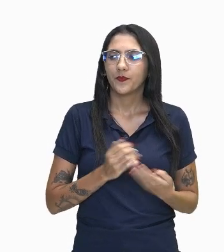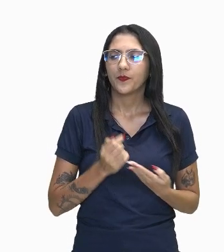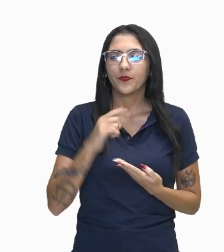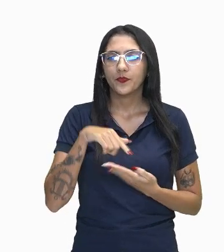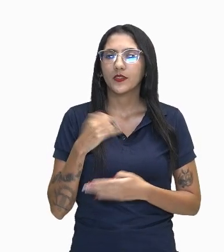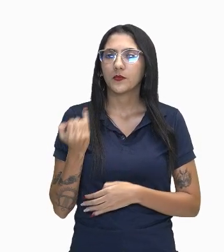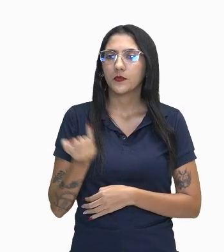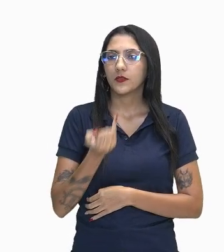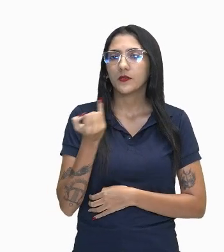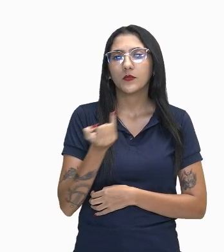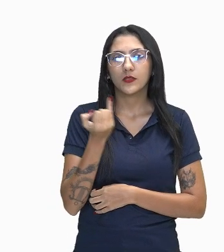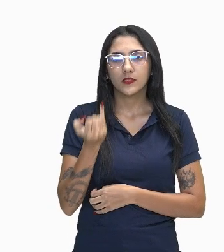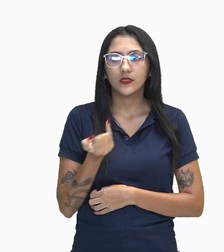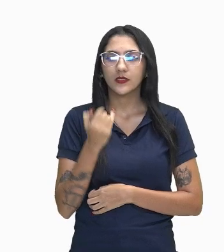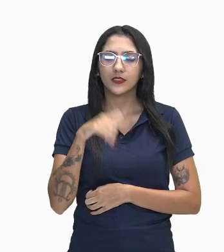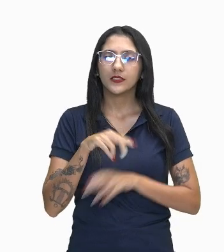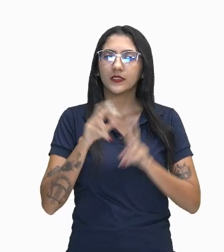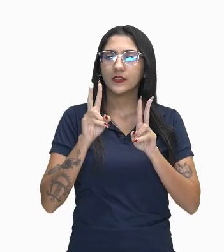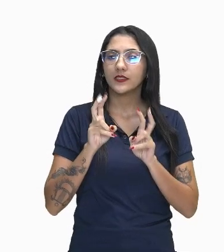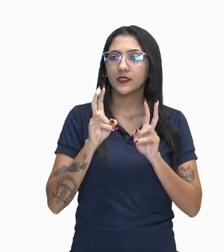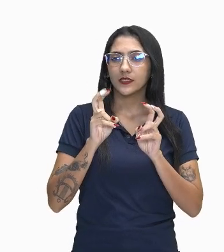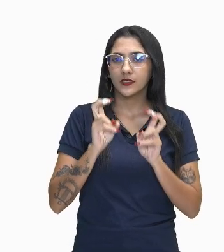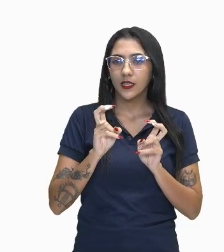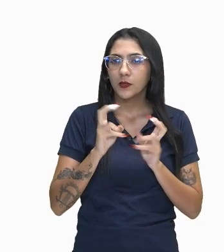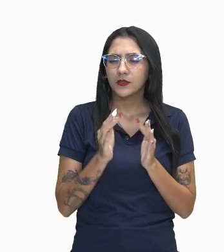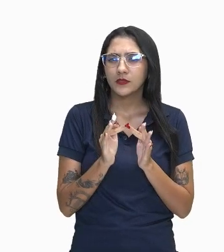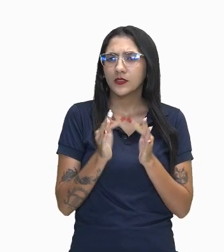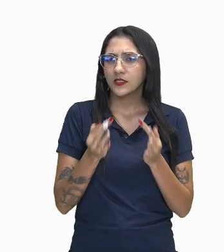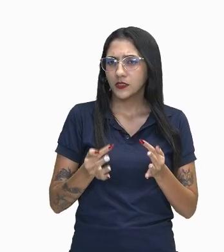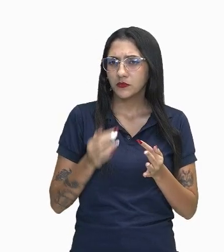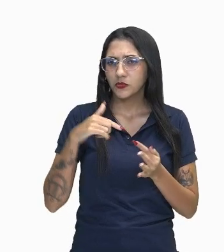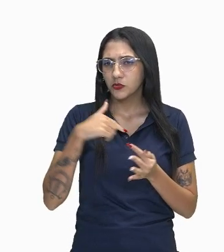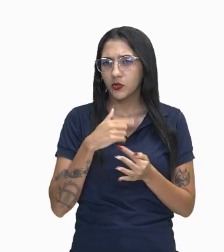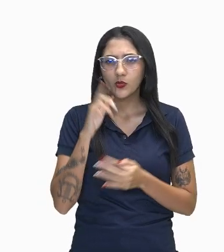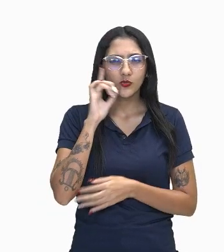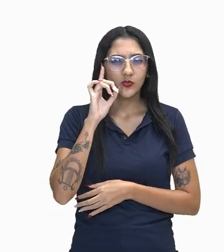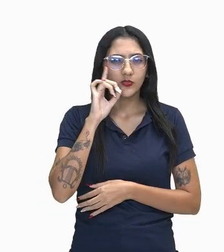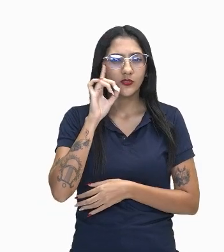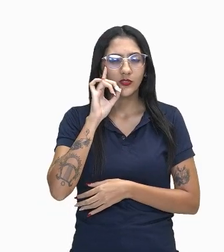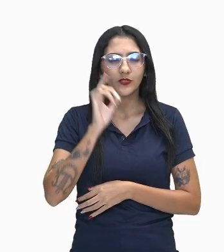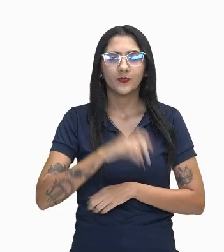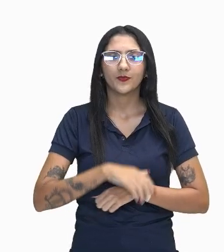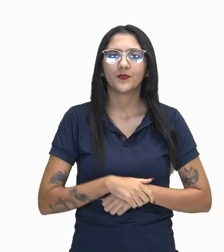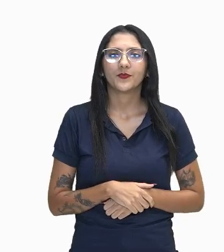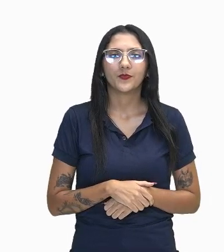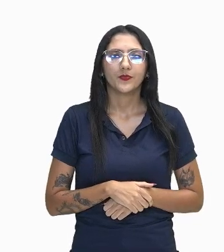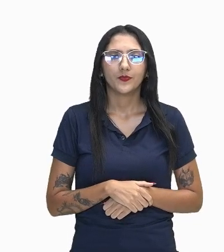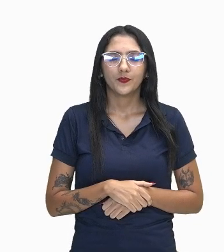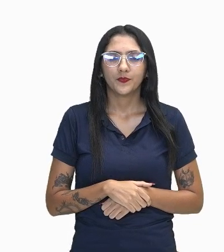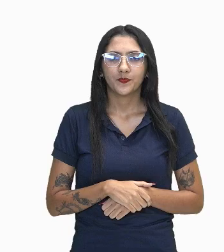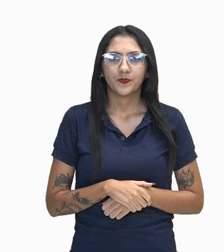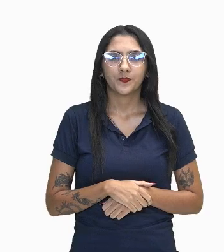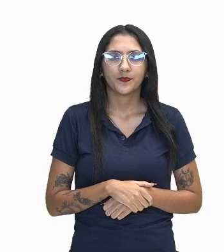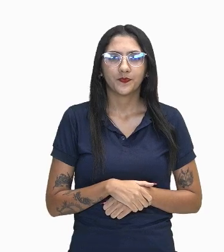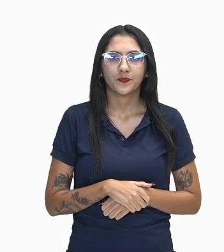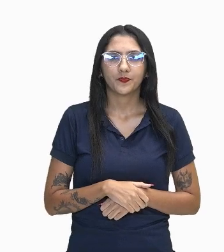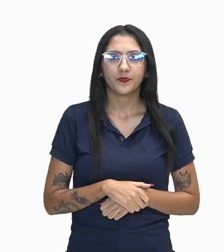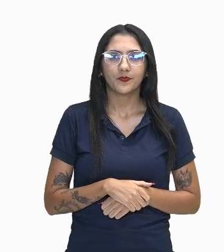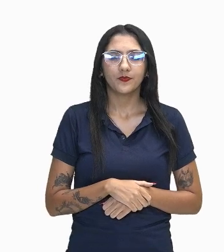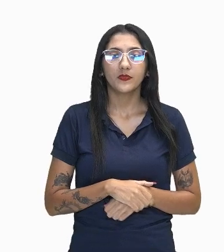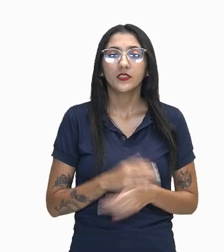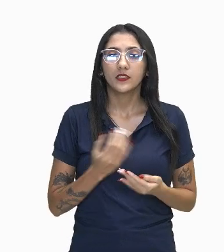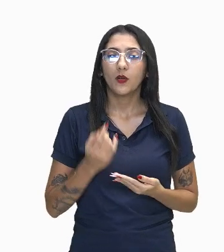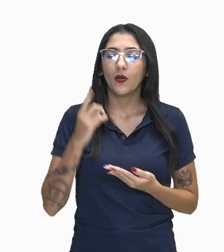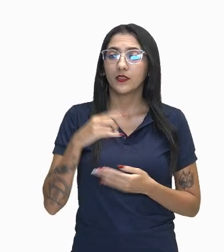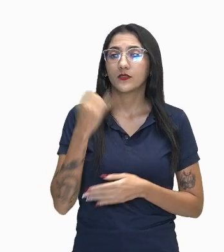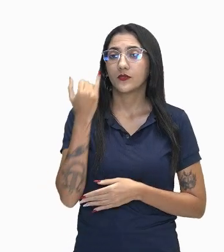nas localizações aí simples do dia a dia, tá certo, gente? Então, a orientação geográfica, ela vai estar